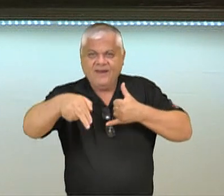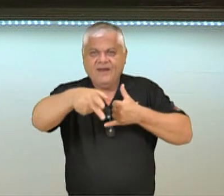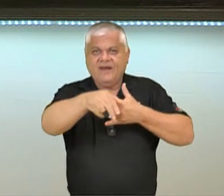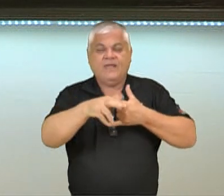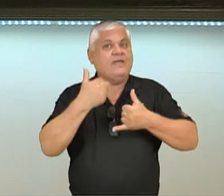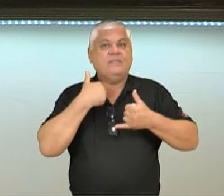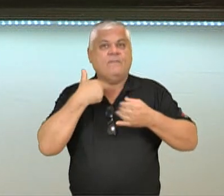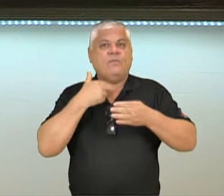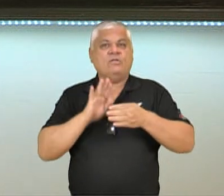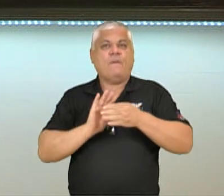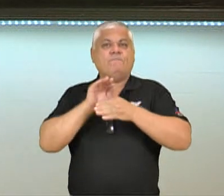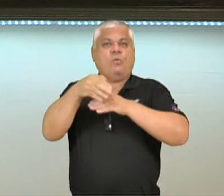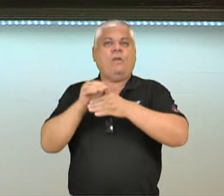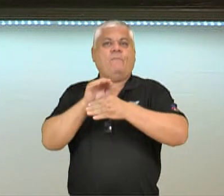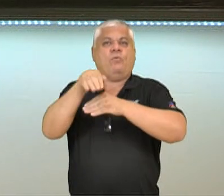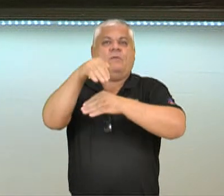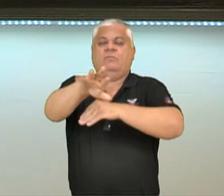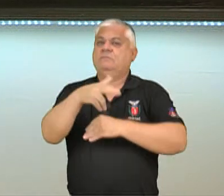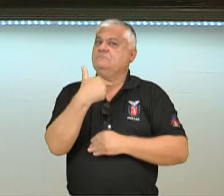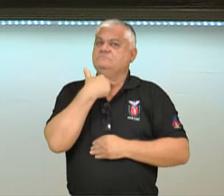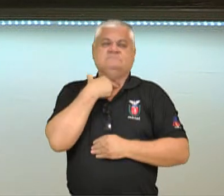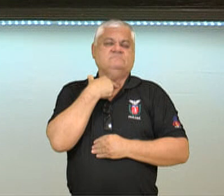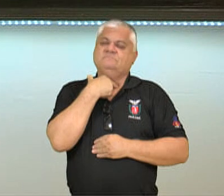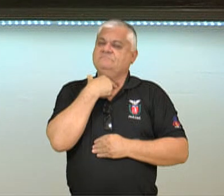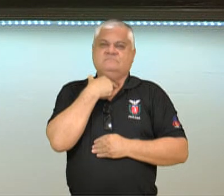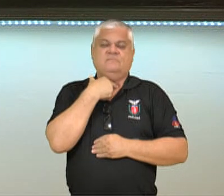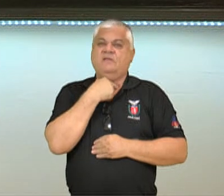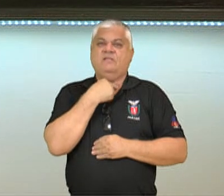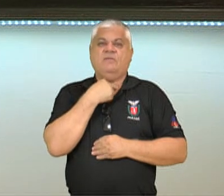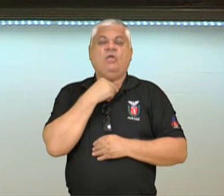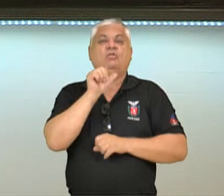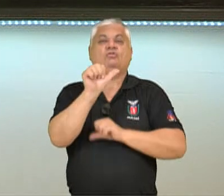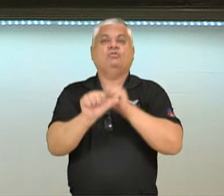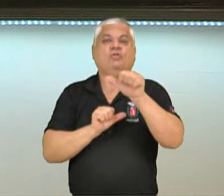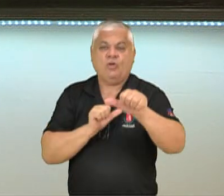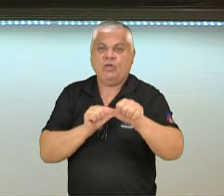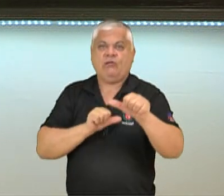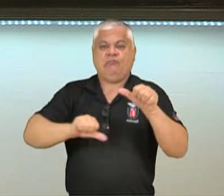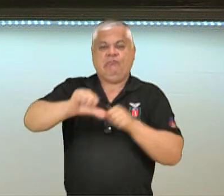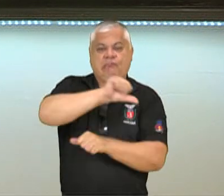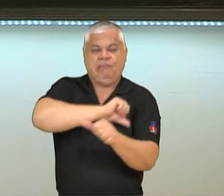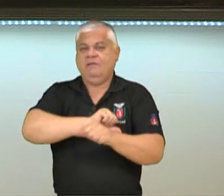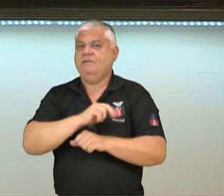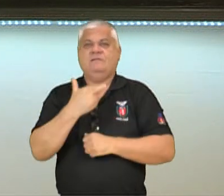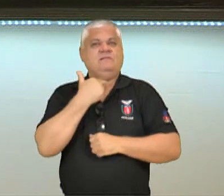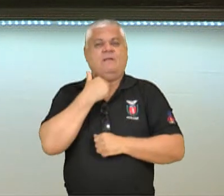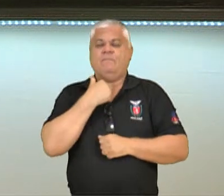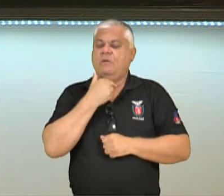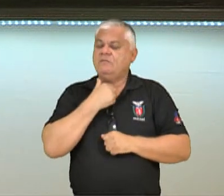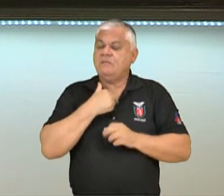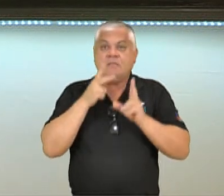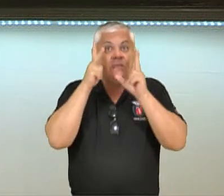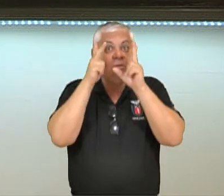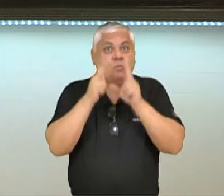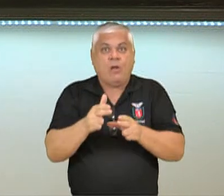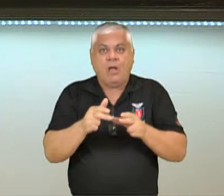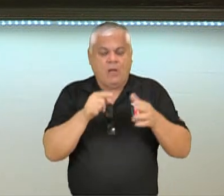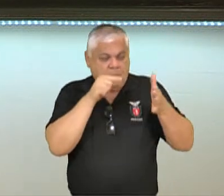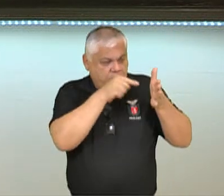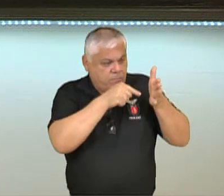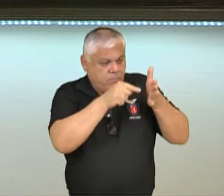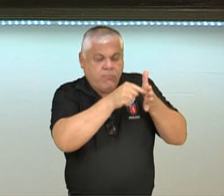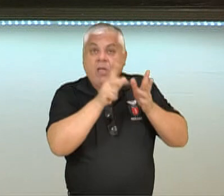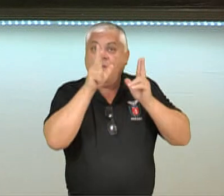pular nenhum deles e nem inverter essa sequência. Você tem que seguir o itinerário traçado no